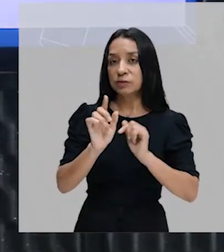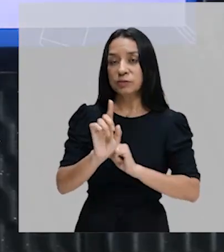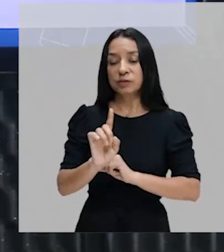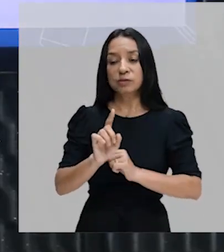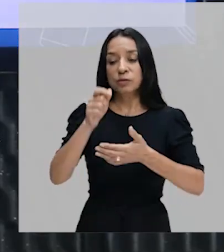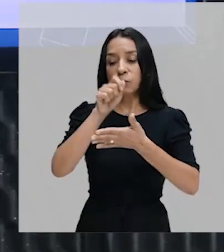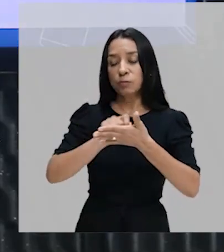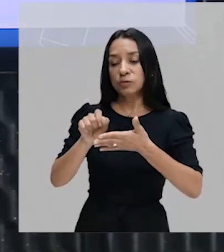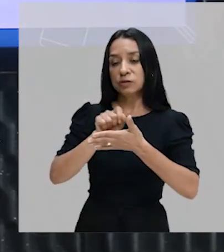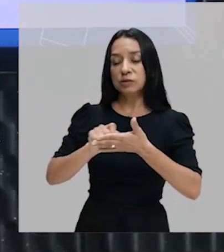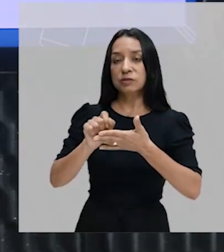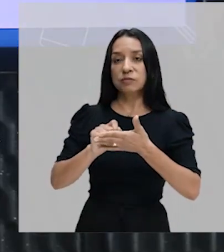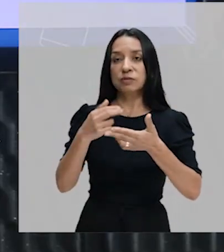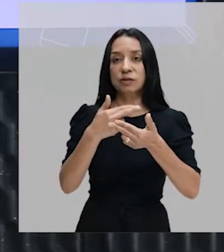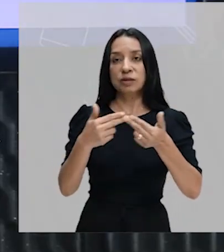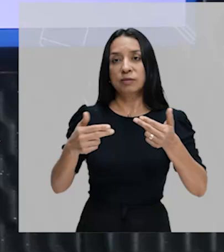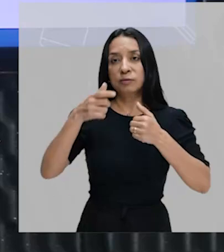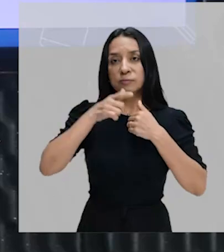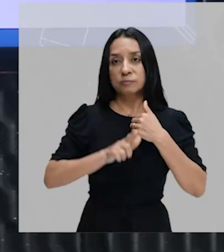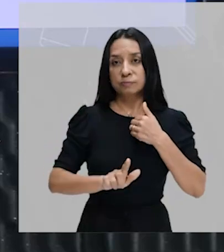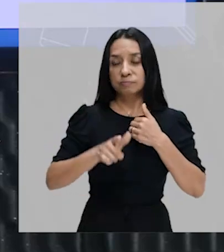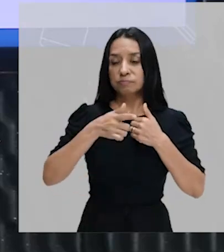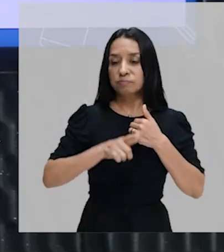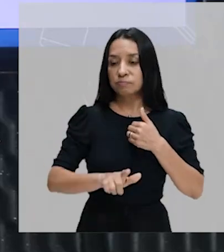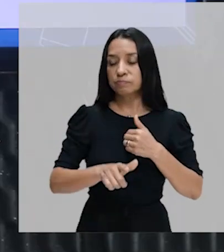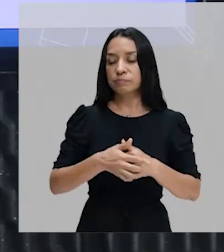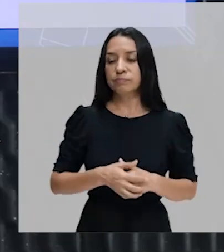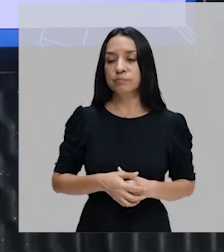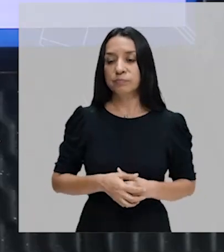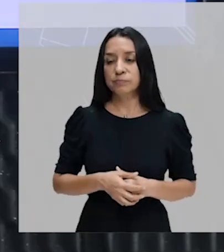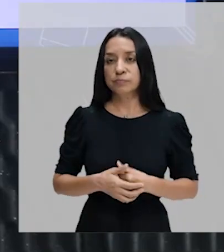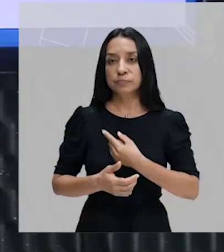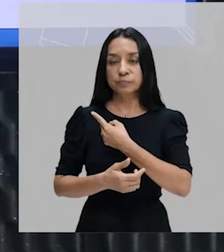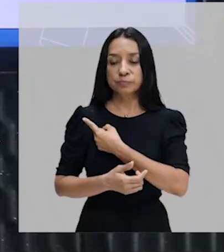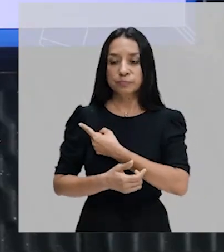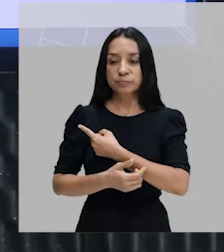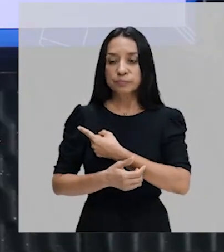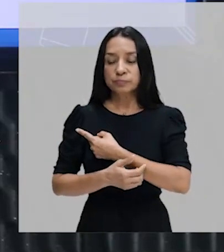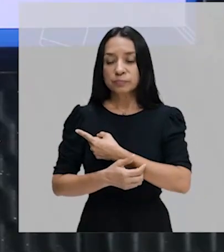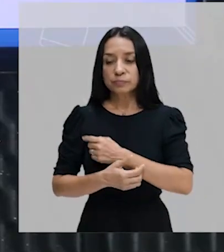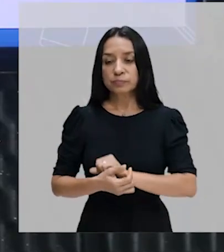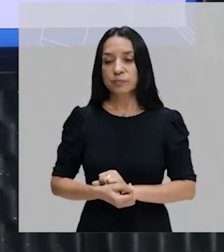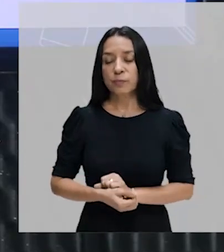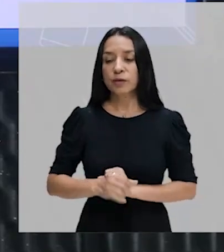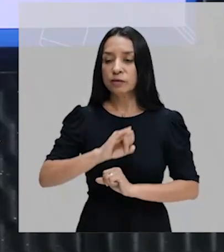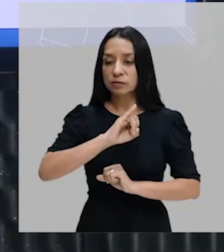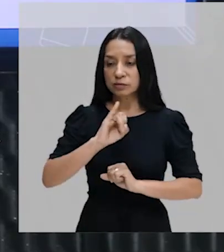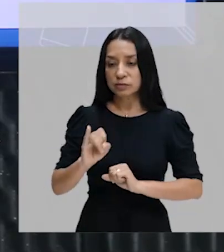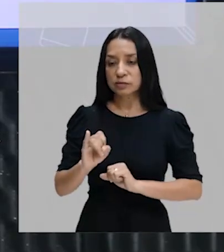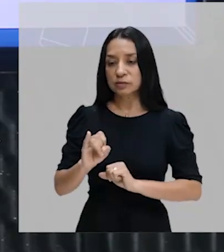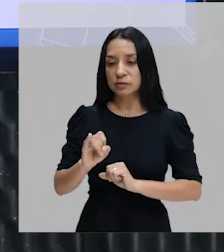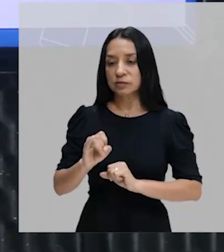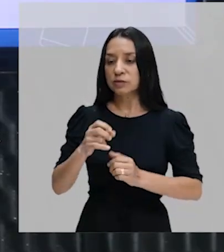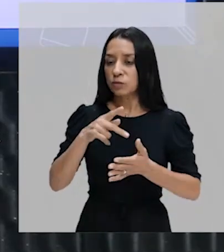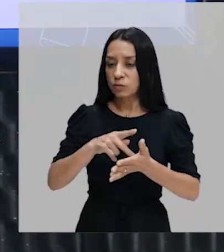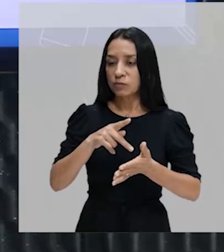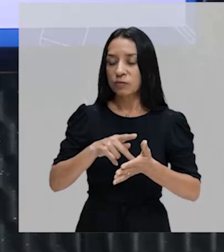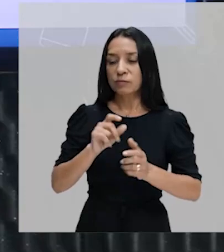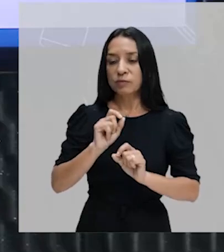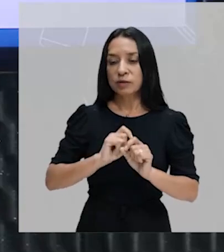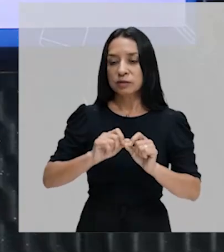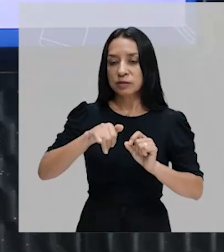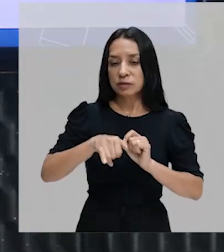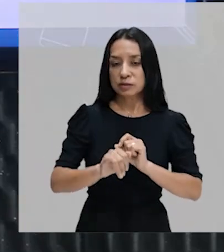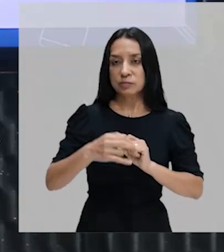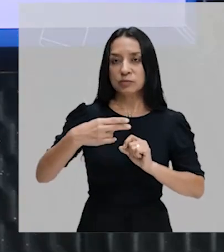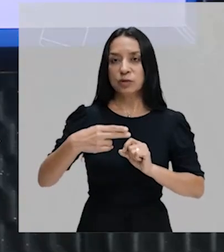não escrever elementos repetidos, tá? Nesse caso aqui, ó, se eu confirmasse que esse y